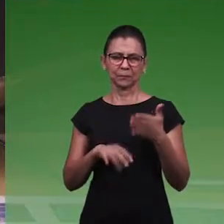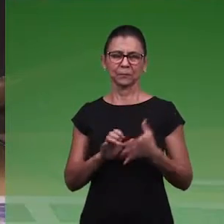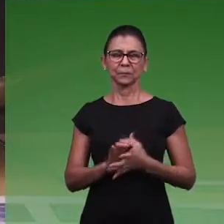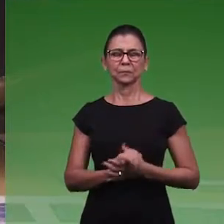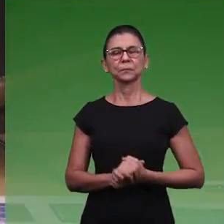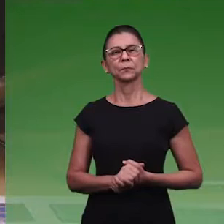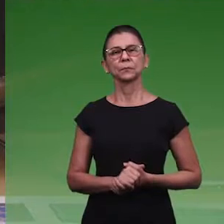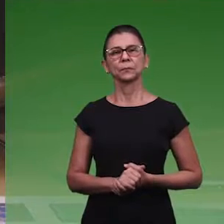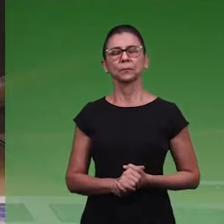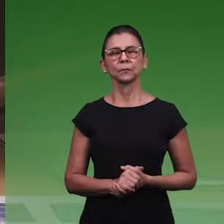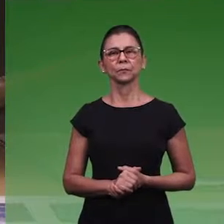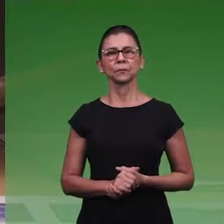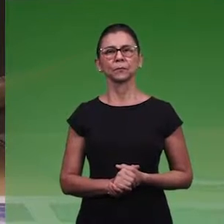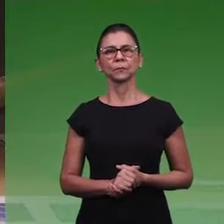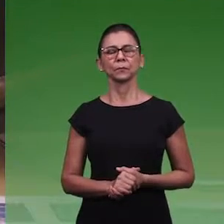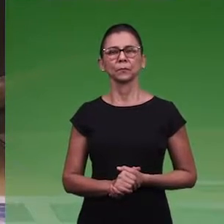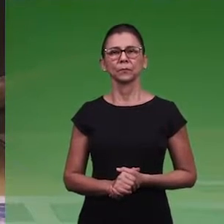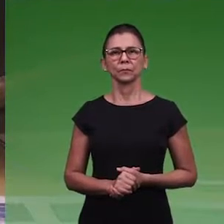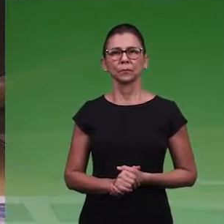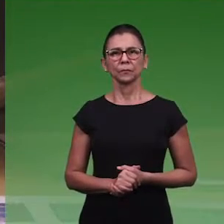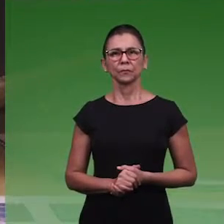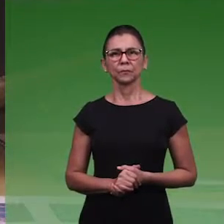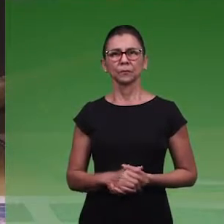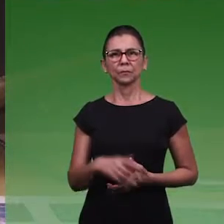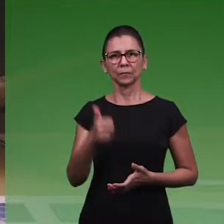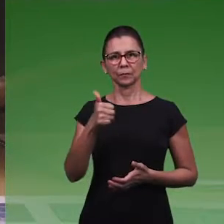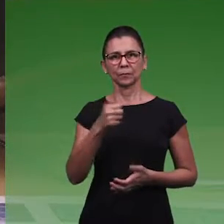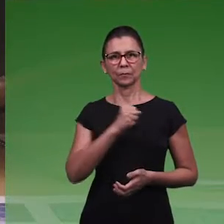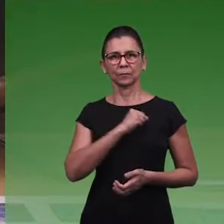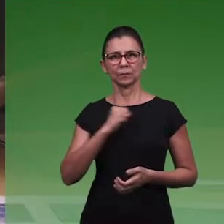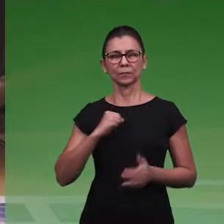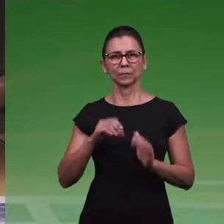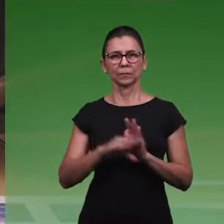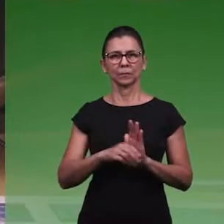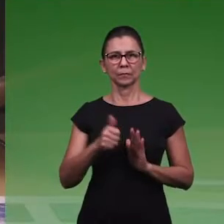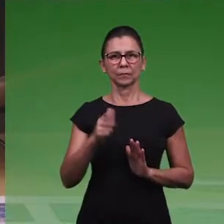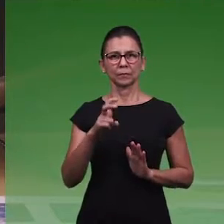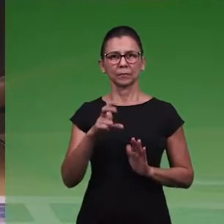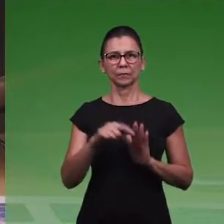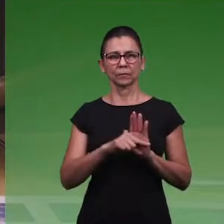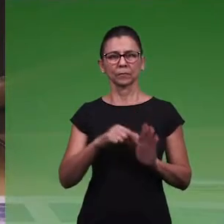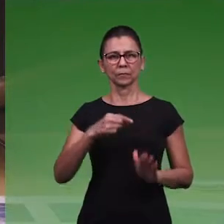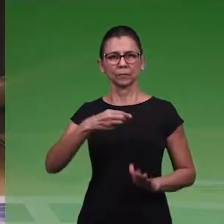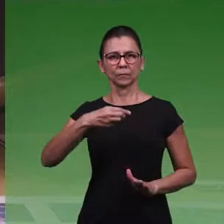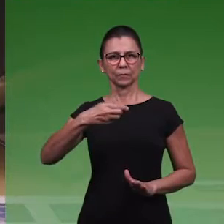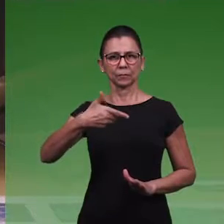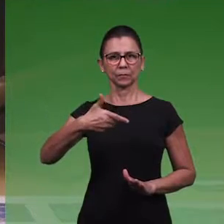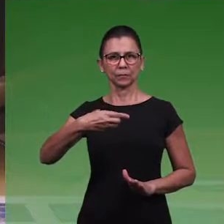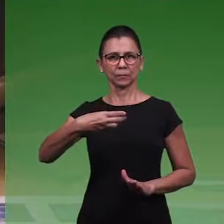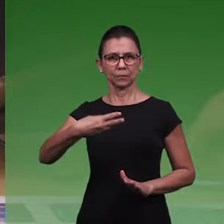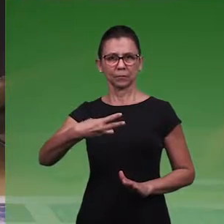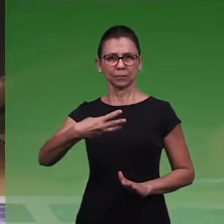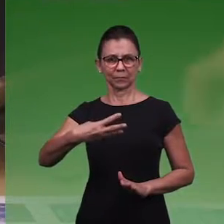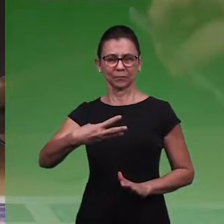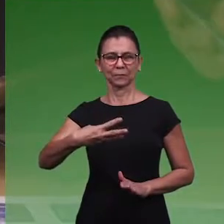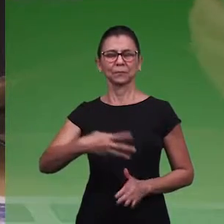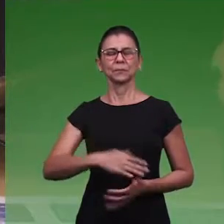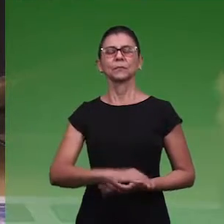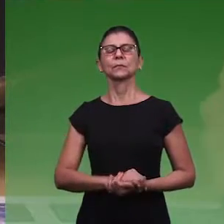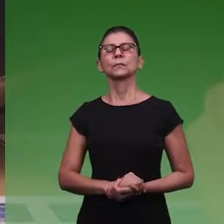que se encontra no primeiro livro do profeta Samuel, capítulo 15, verso 23, que nos diz